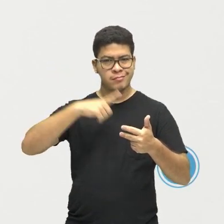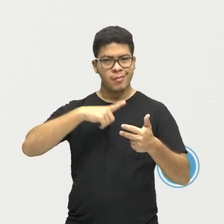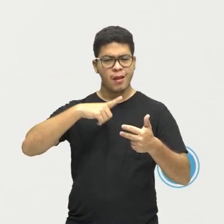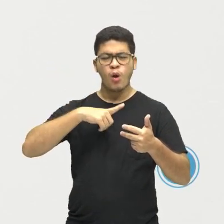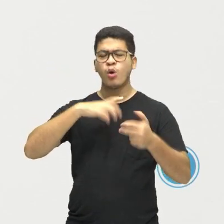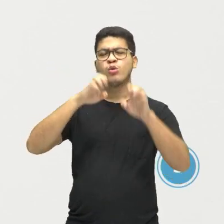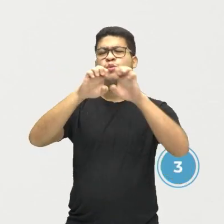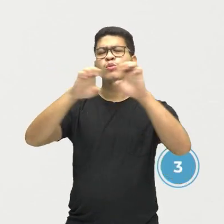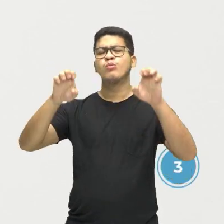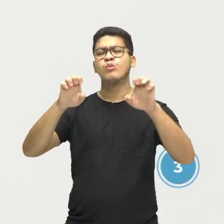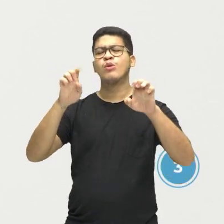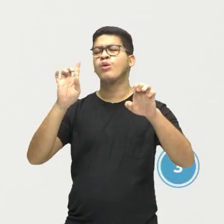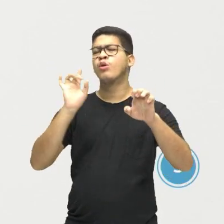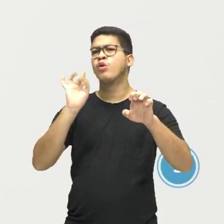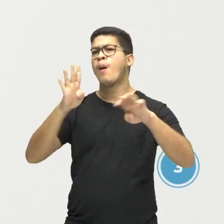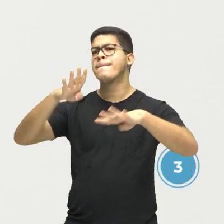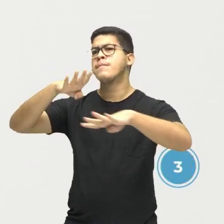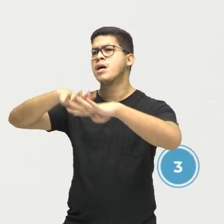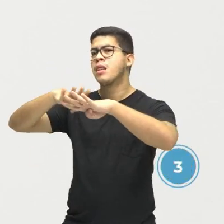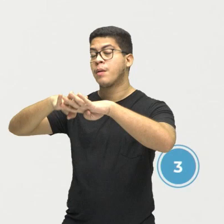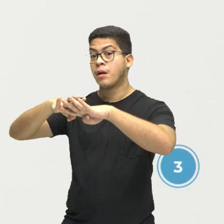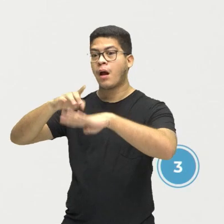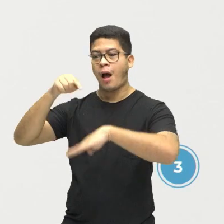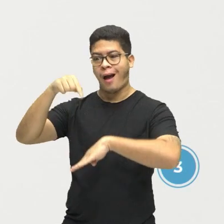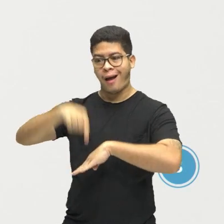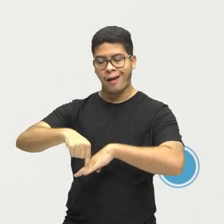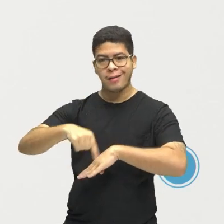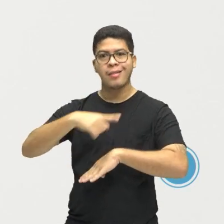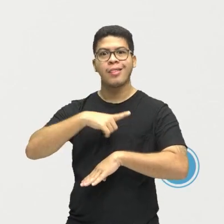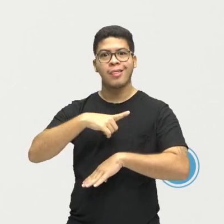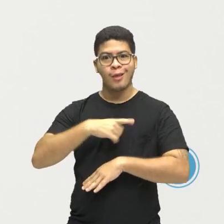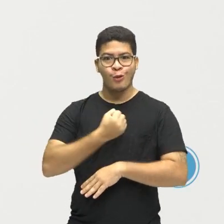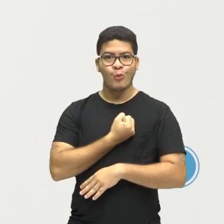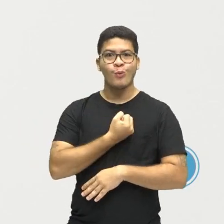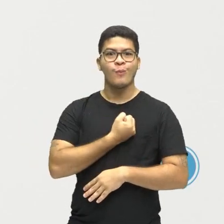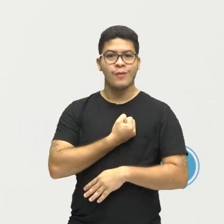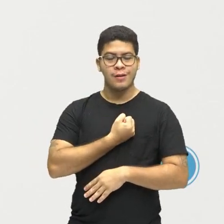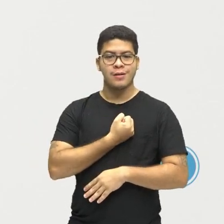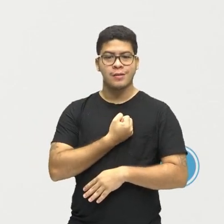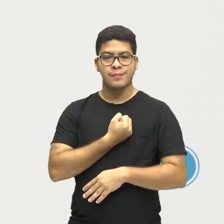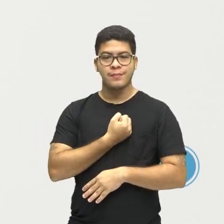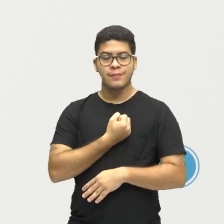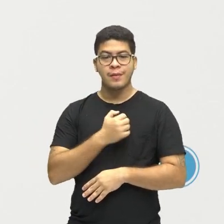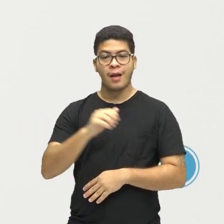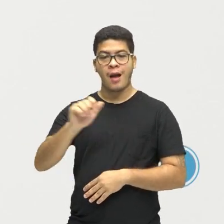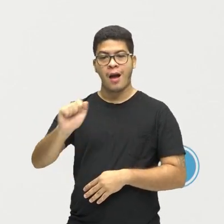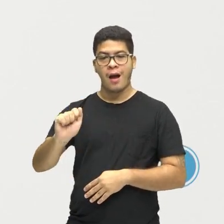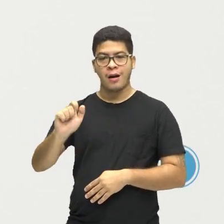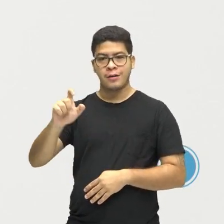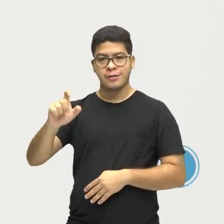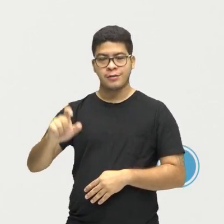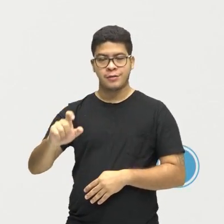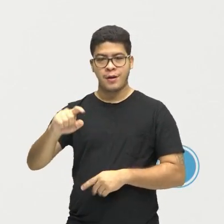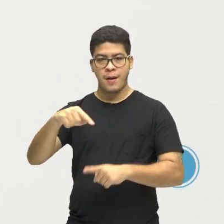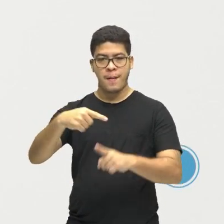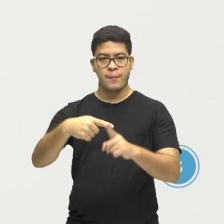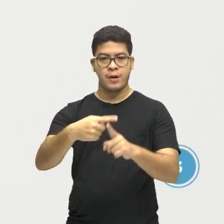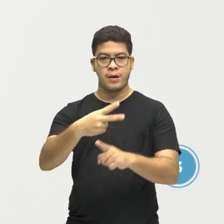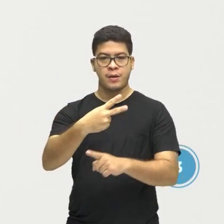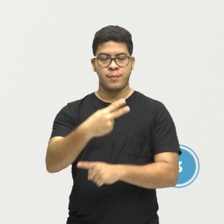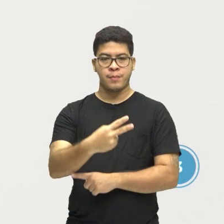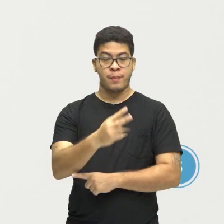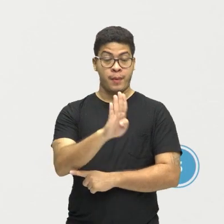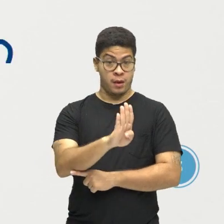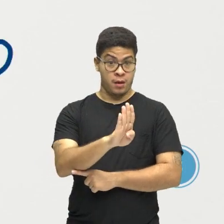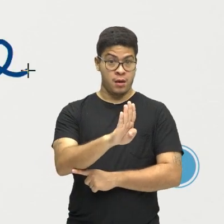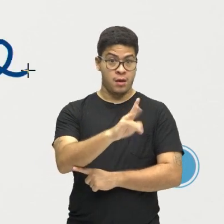apenas. Aqui nós já temos a representação com os números. Então, ax mais b igual a 0. Olha um outro exemplo aqui, sei